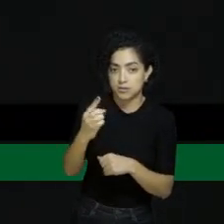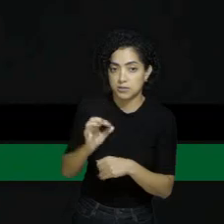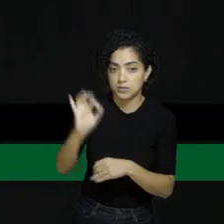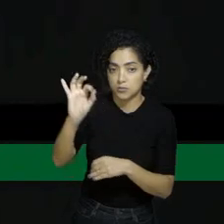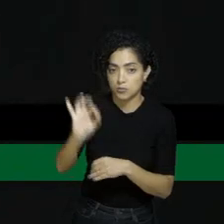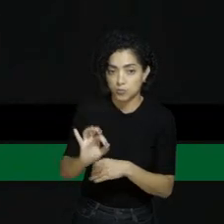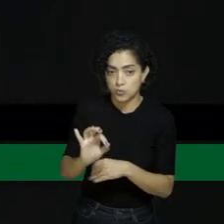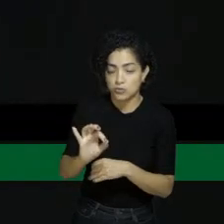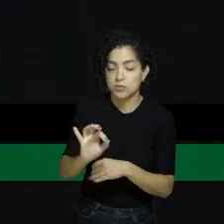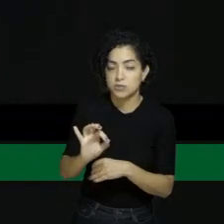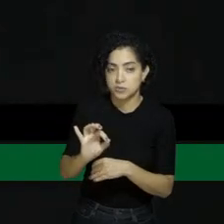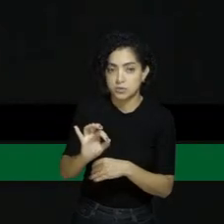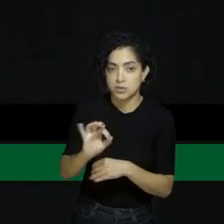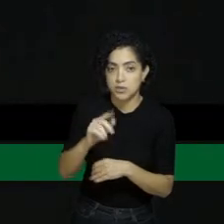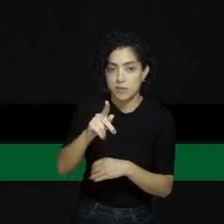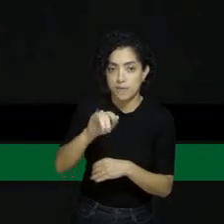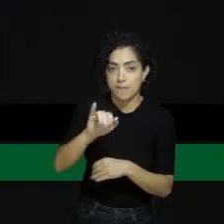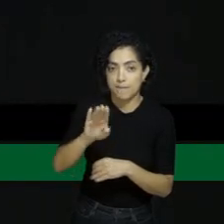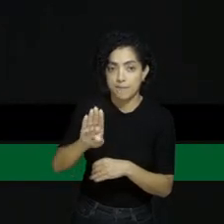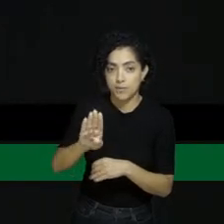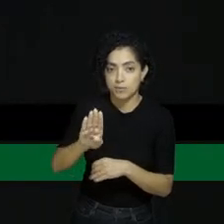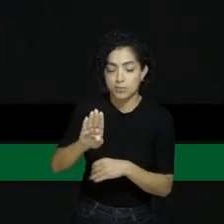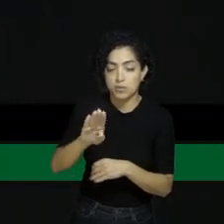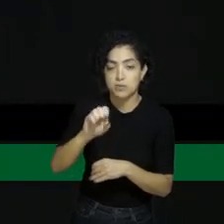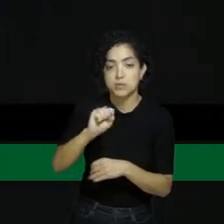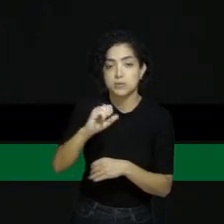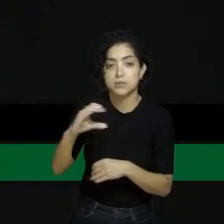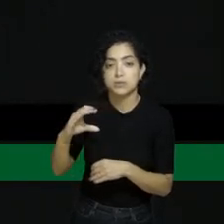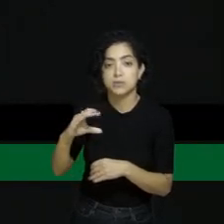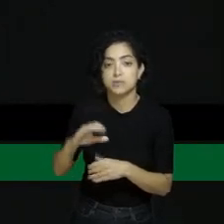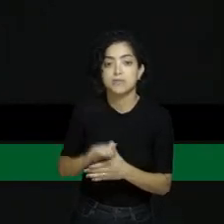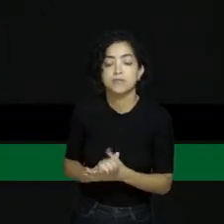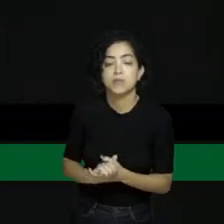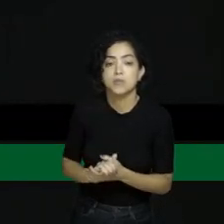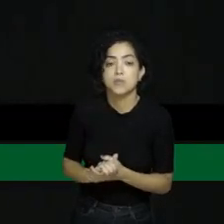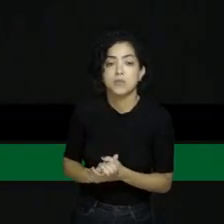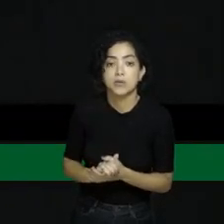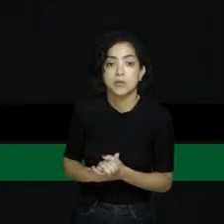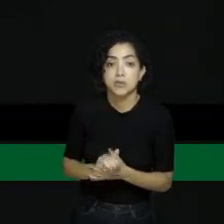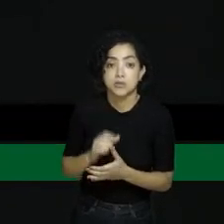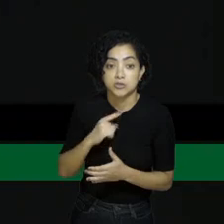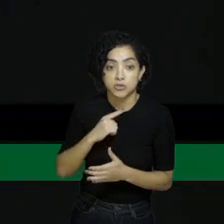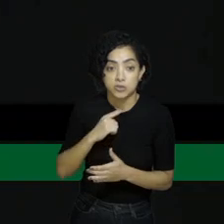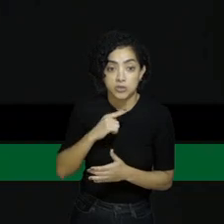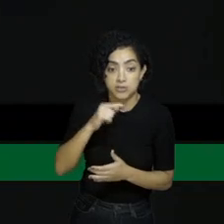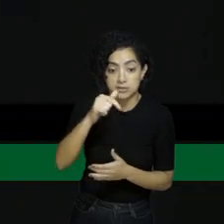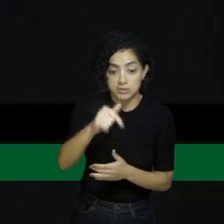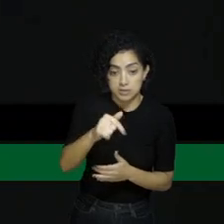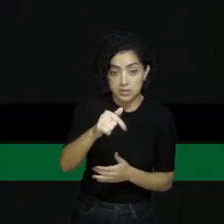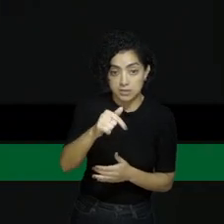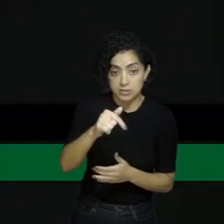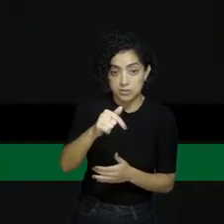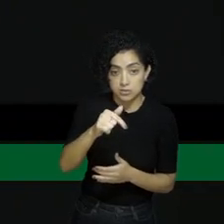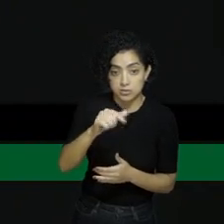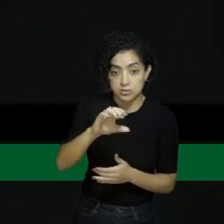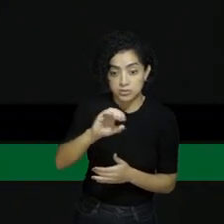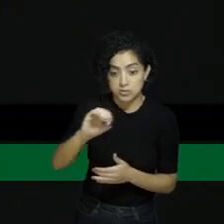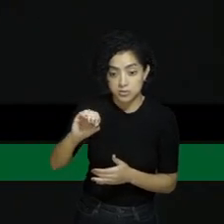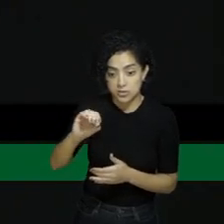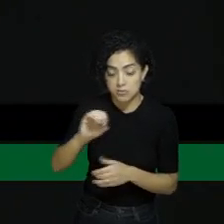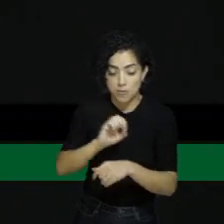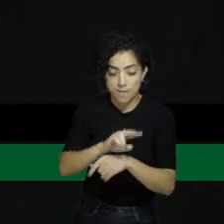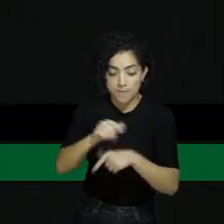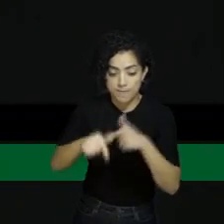31% do PIB catarinense e gera cerca de 700 mil